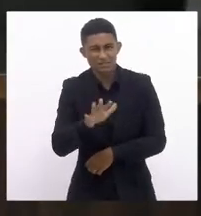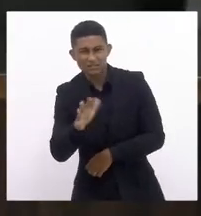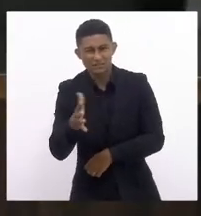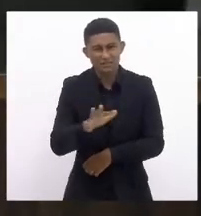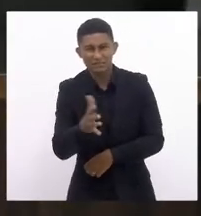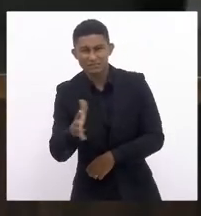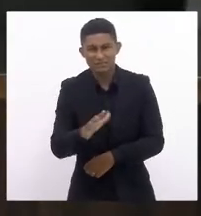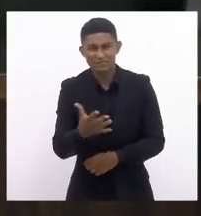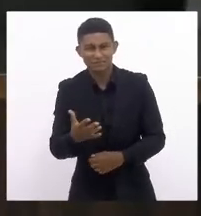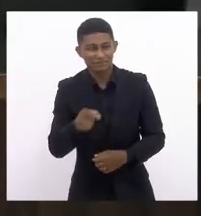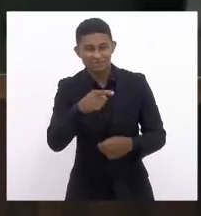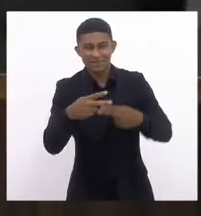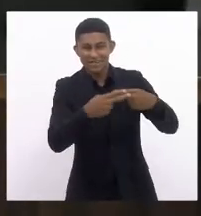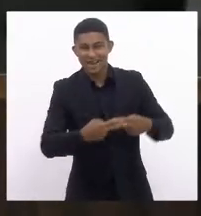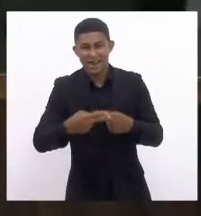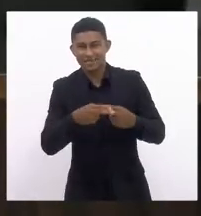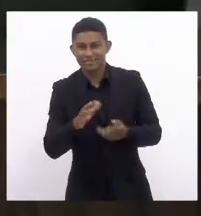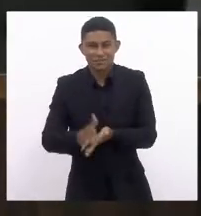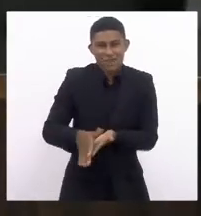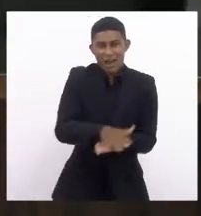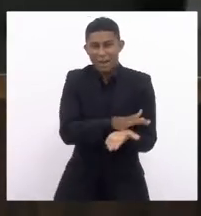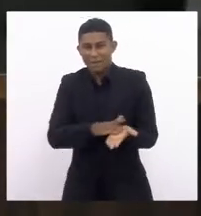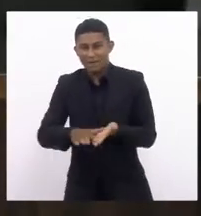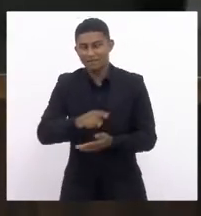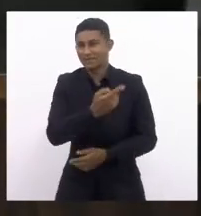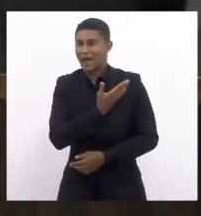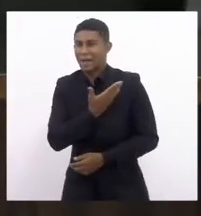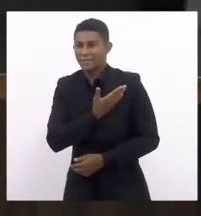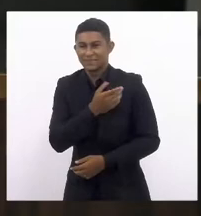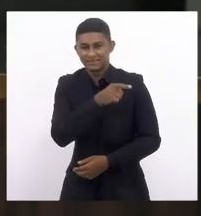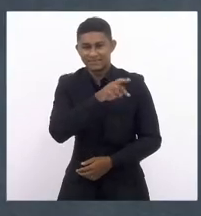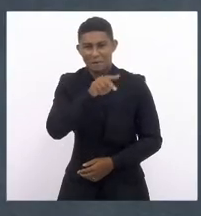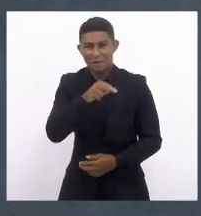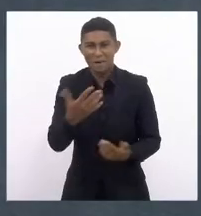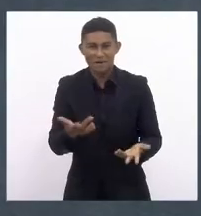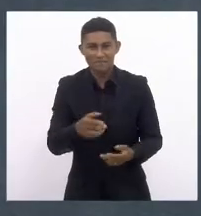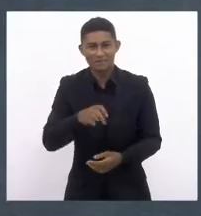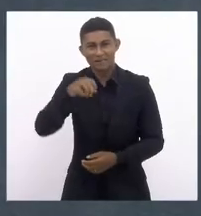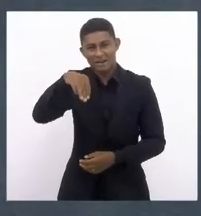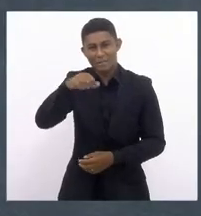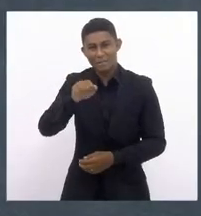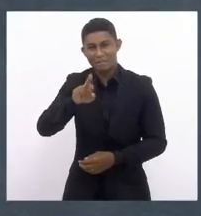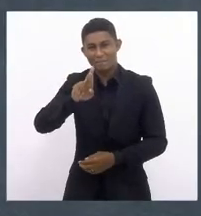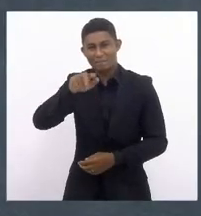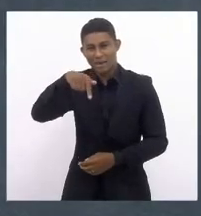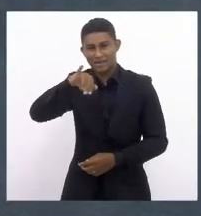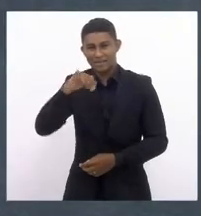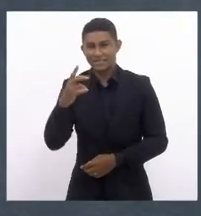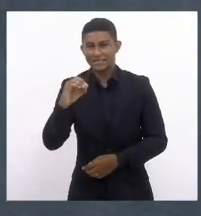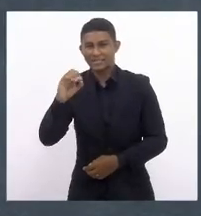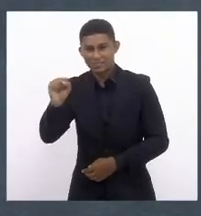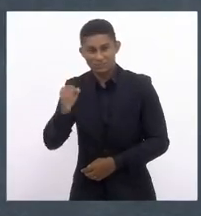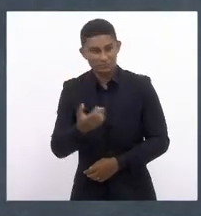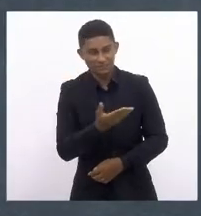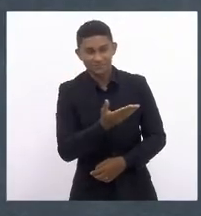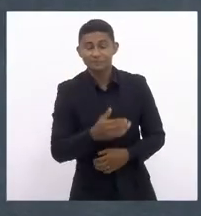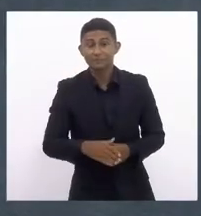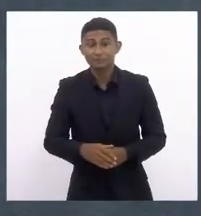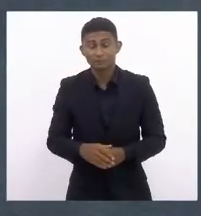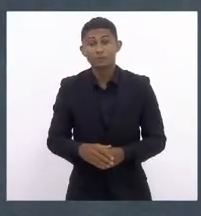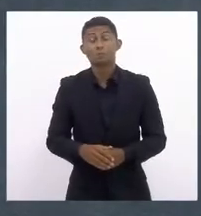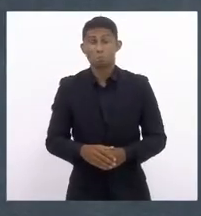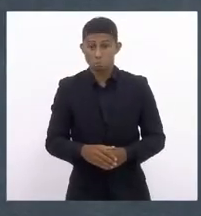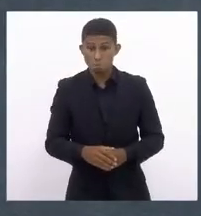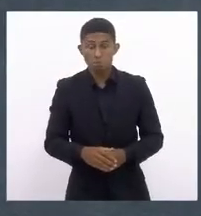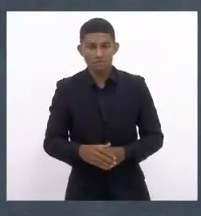É o trem do samba, nosso amigo, nosso irmão Marquinhos de Oswaldo Cruz. Exatamente. E que hoje é reconhecido